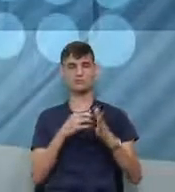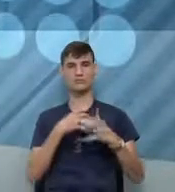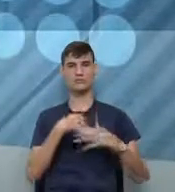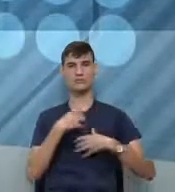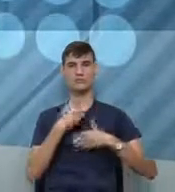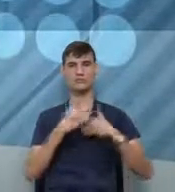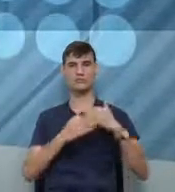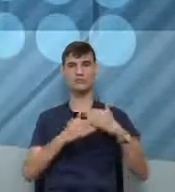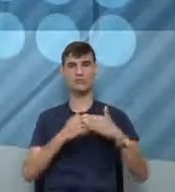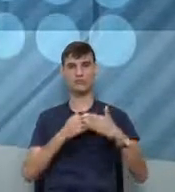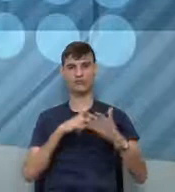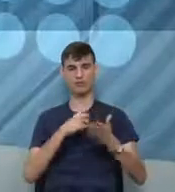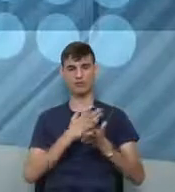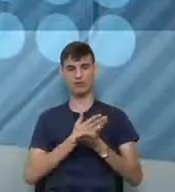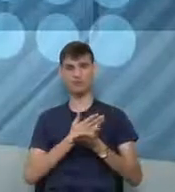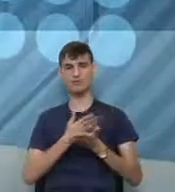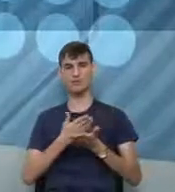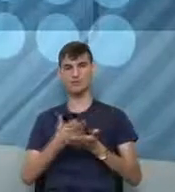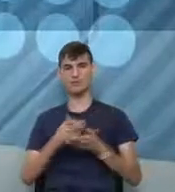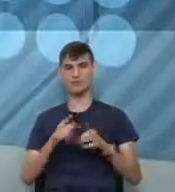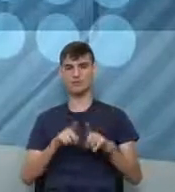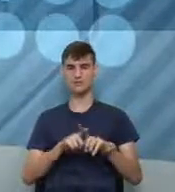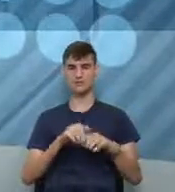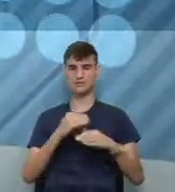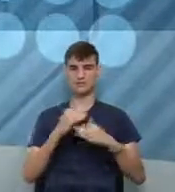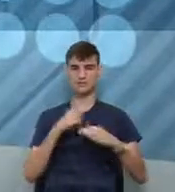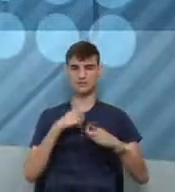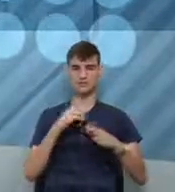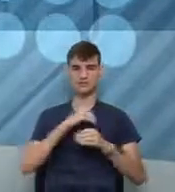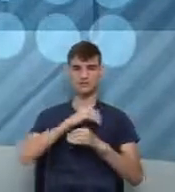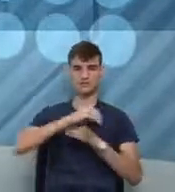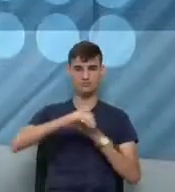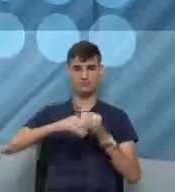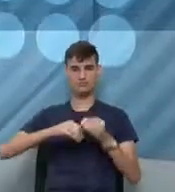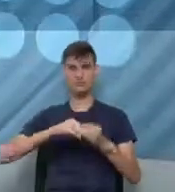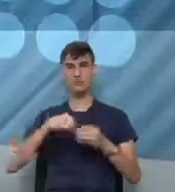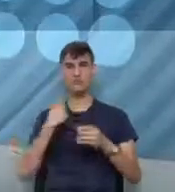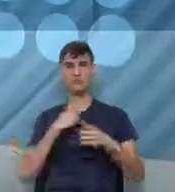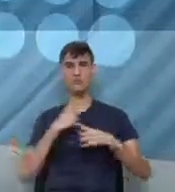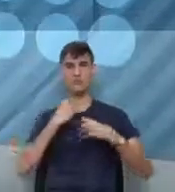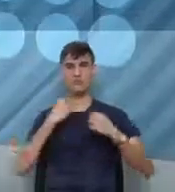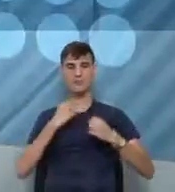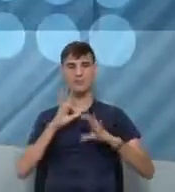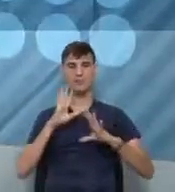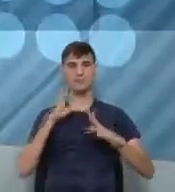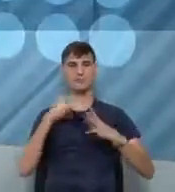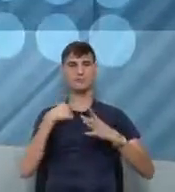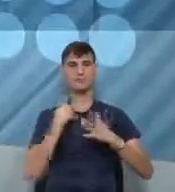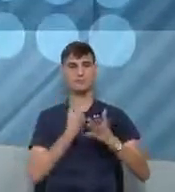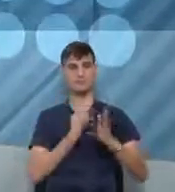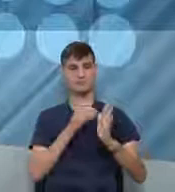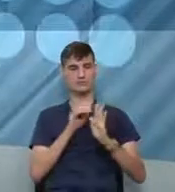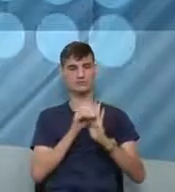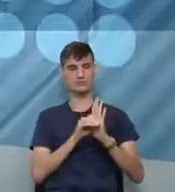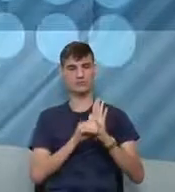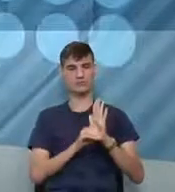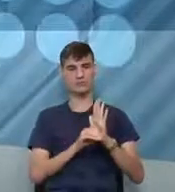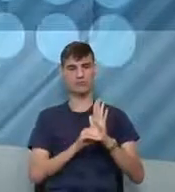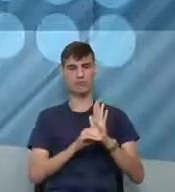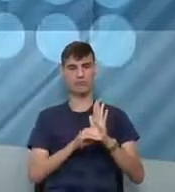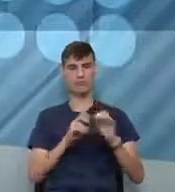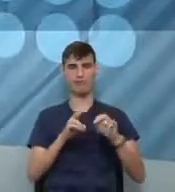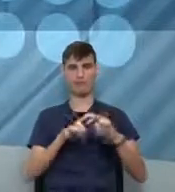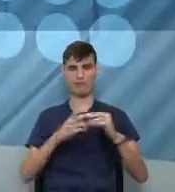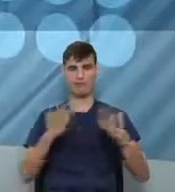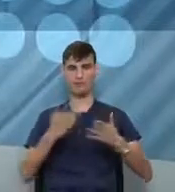habituado. Condições iniciais, condições de contorno, para que a gente possa resolver essas equações. Então, eu